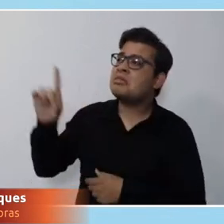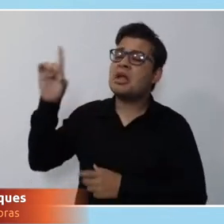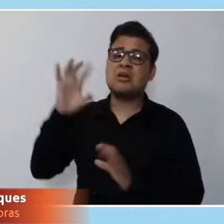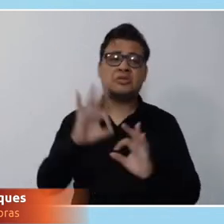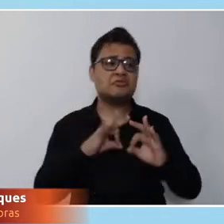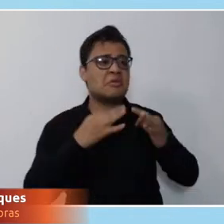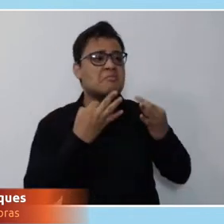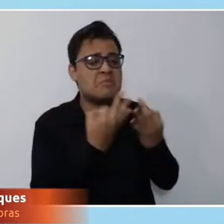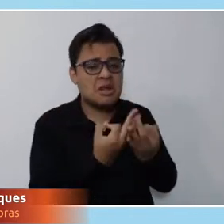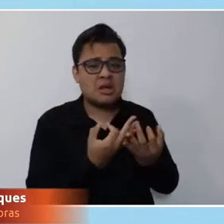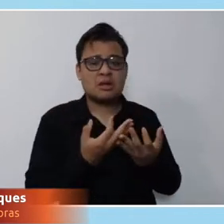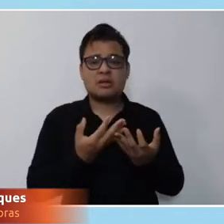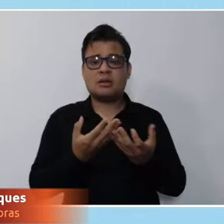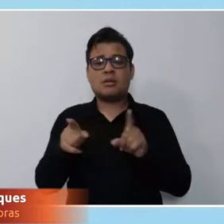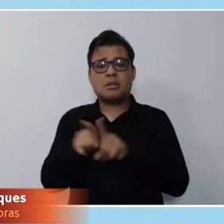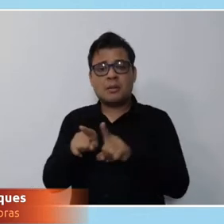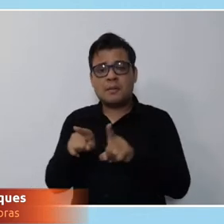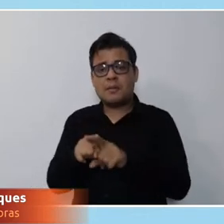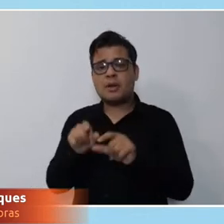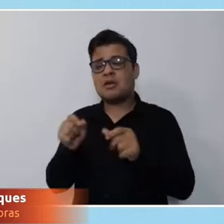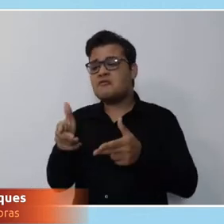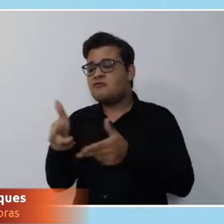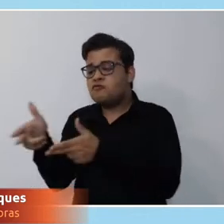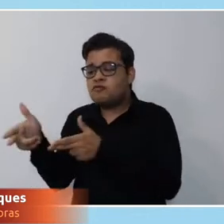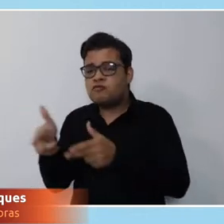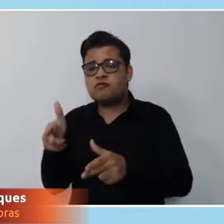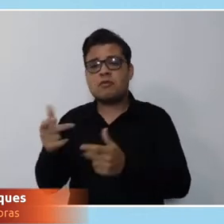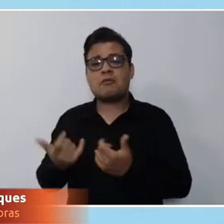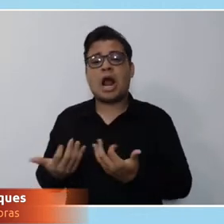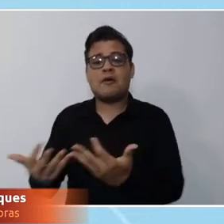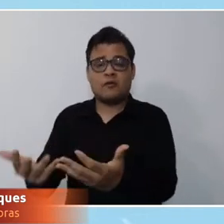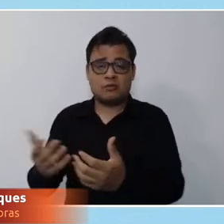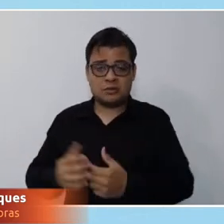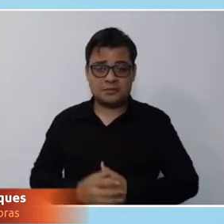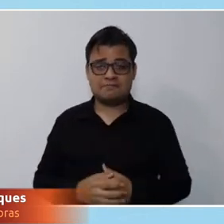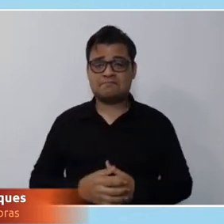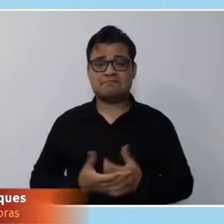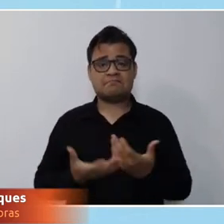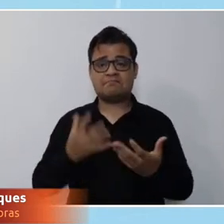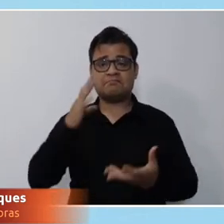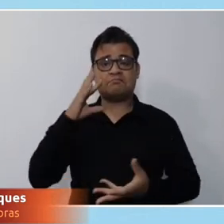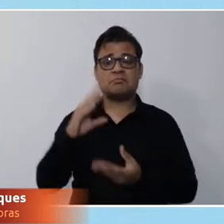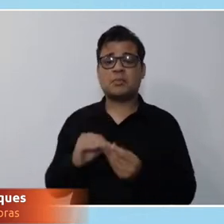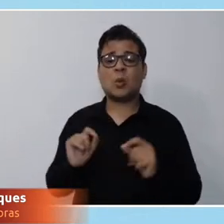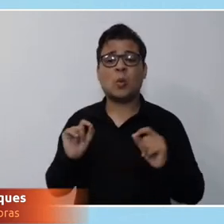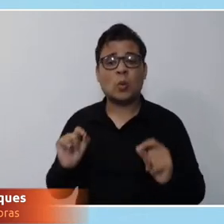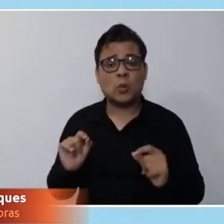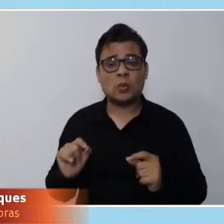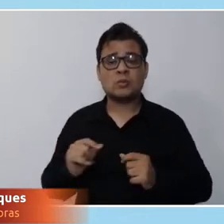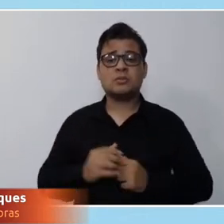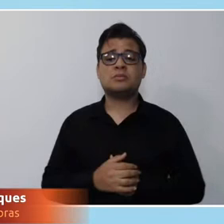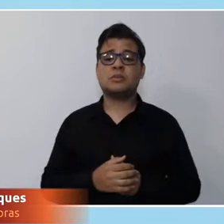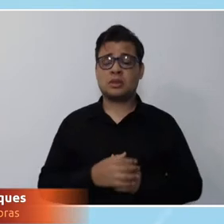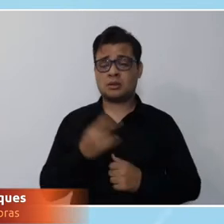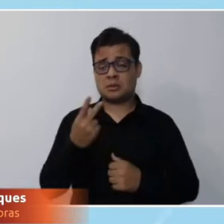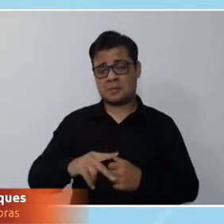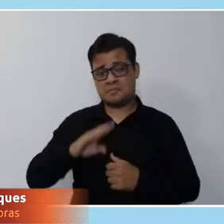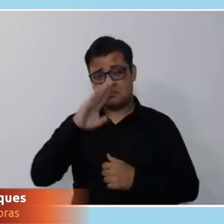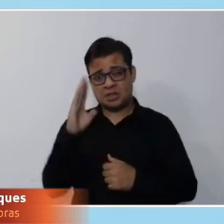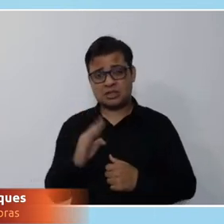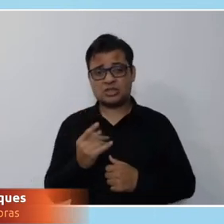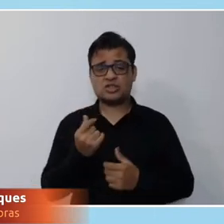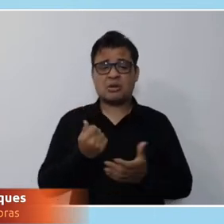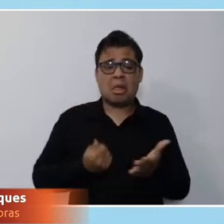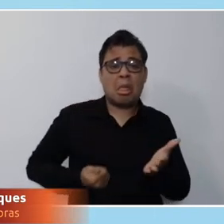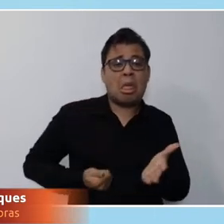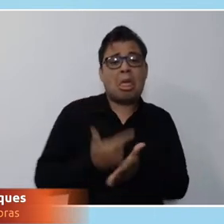fertilizantes. Nada além disso. Ou seja, o que a gente pode tirar disso é um custo para o erário brasileiro, mas